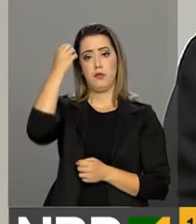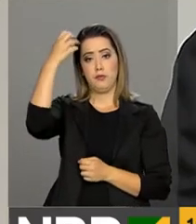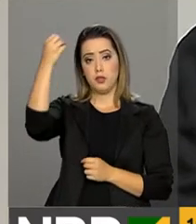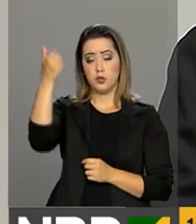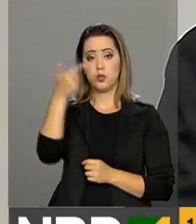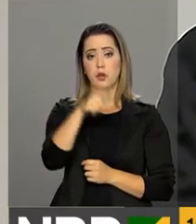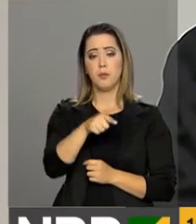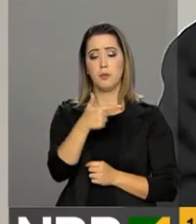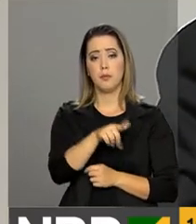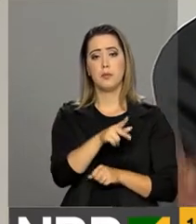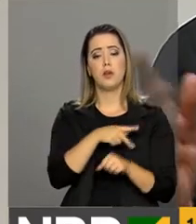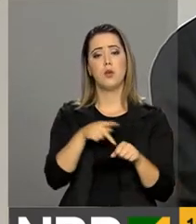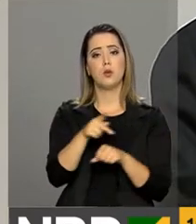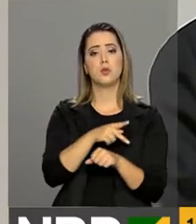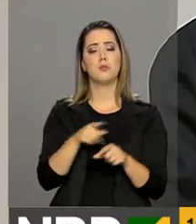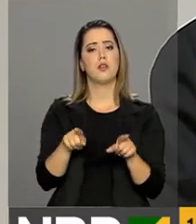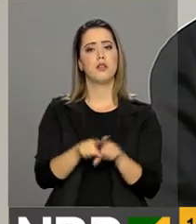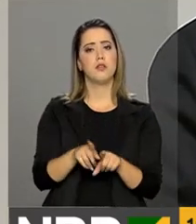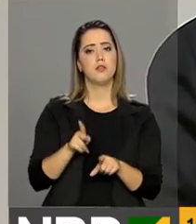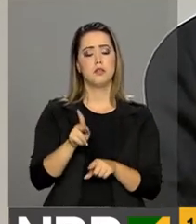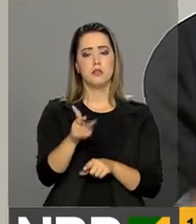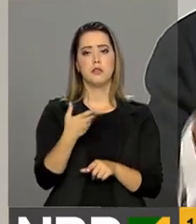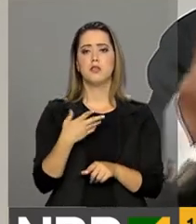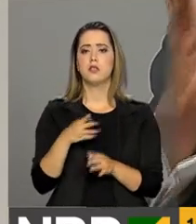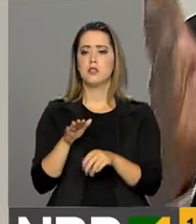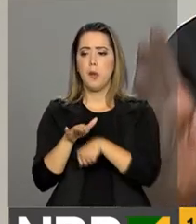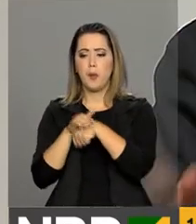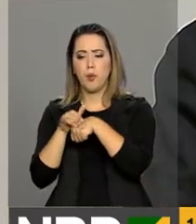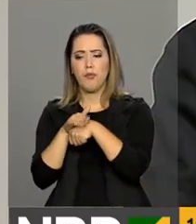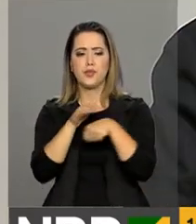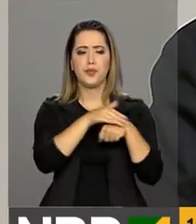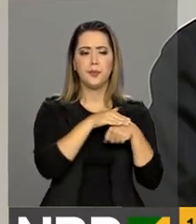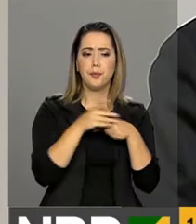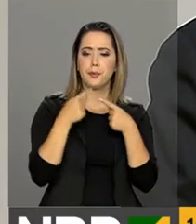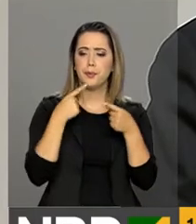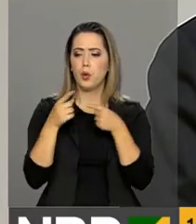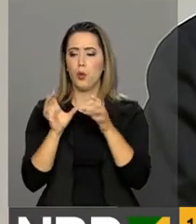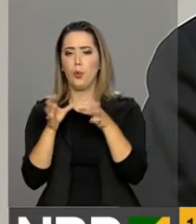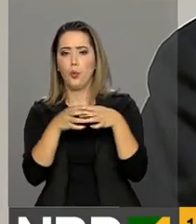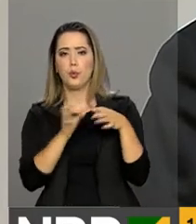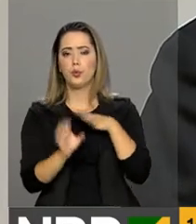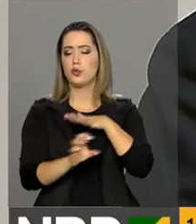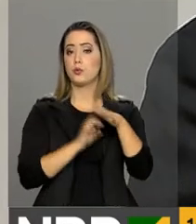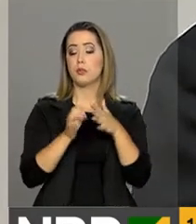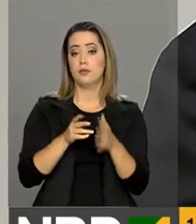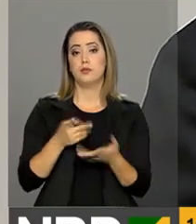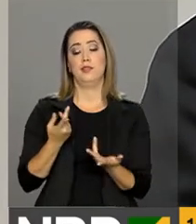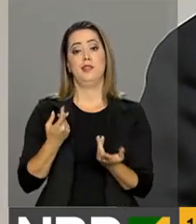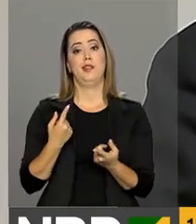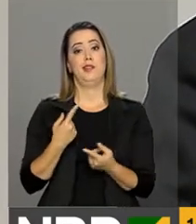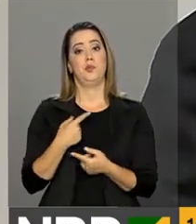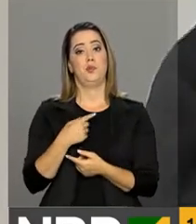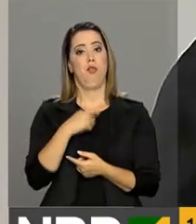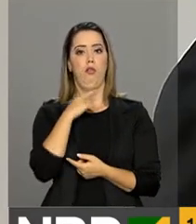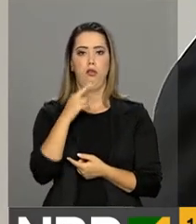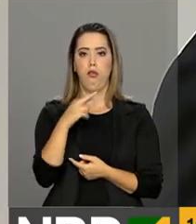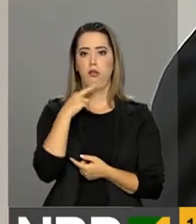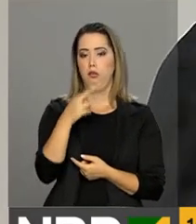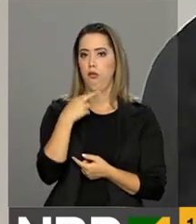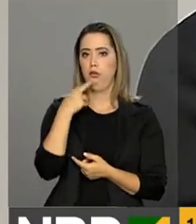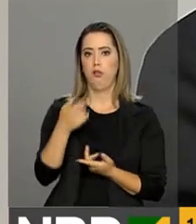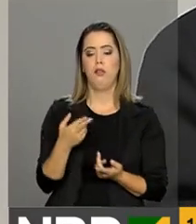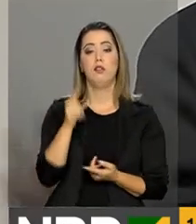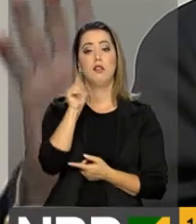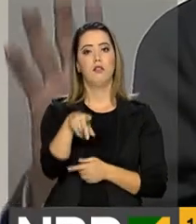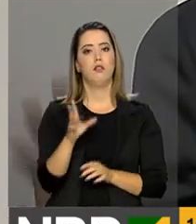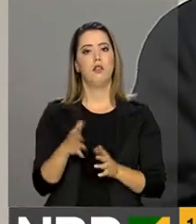e dos contatos que estejam com o empresariado com os lados setores aqui no brasil a coisa que mais reclama é da burocracia a